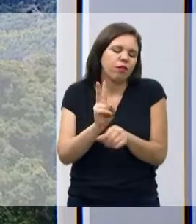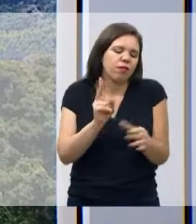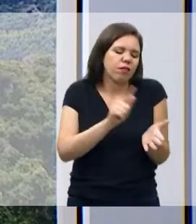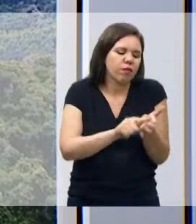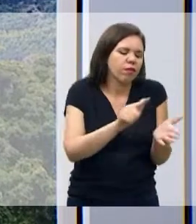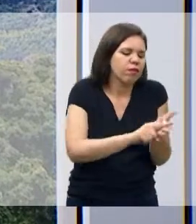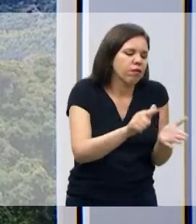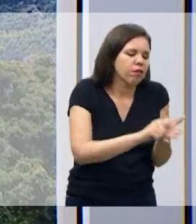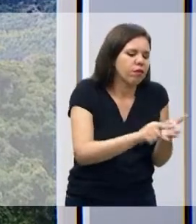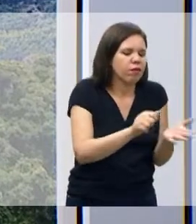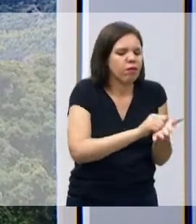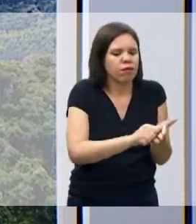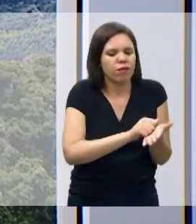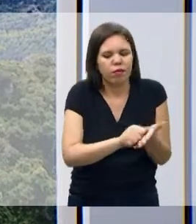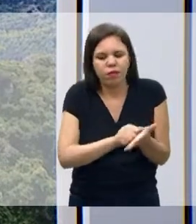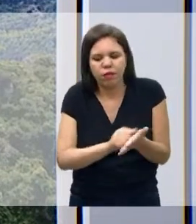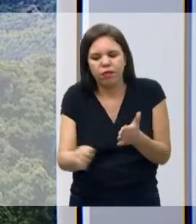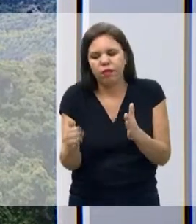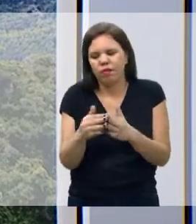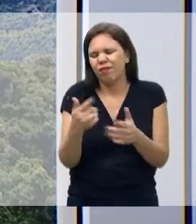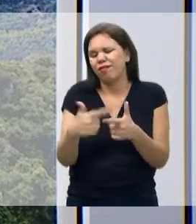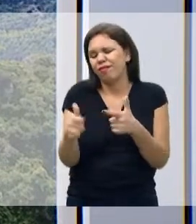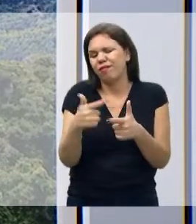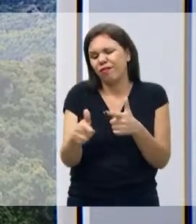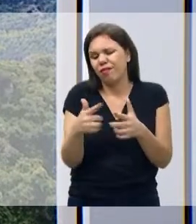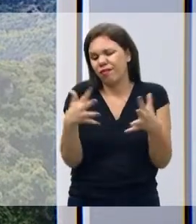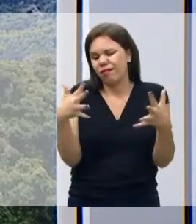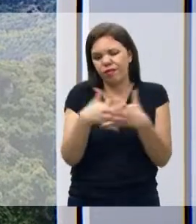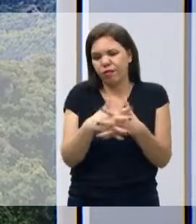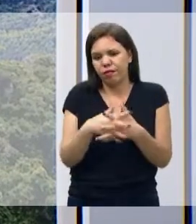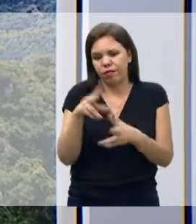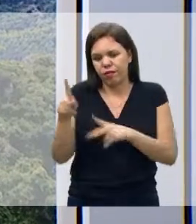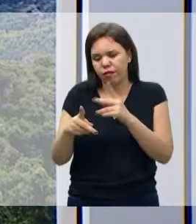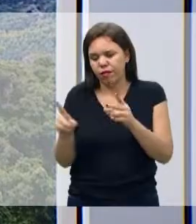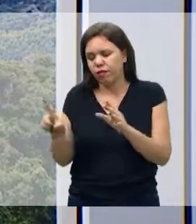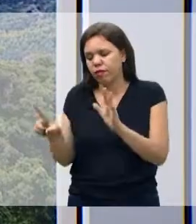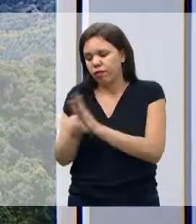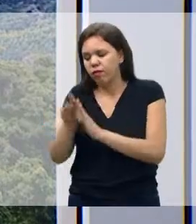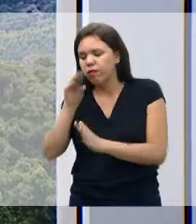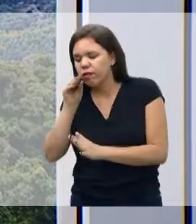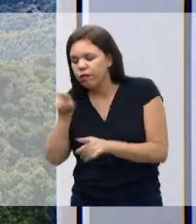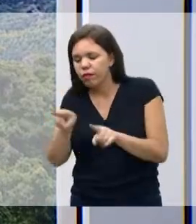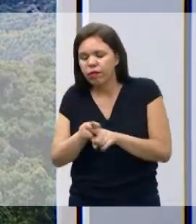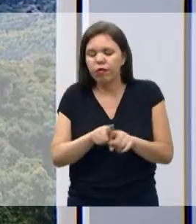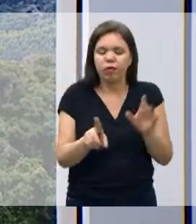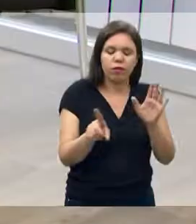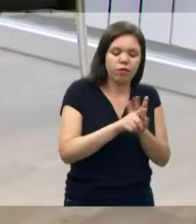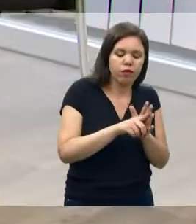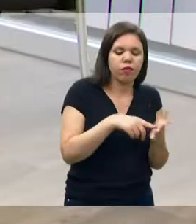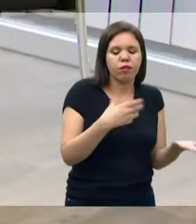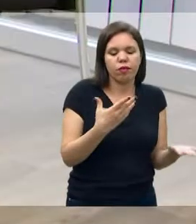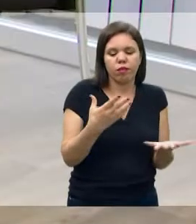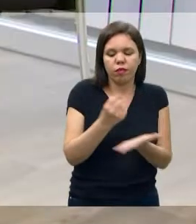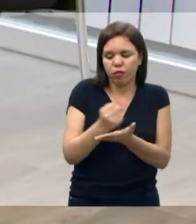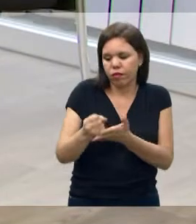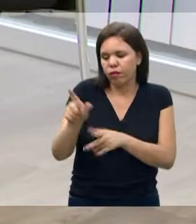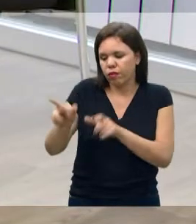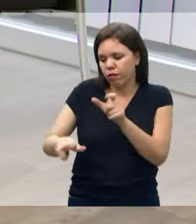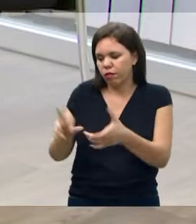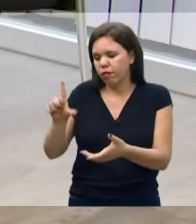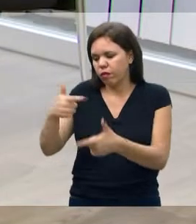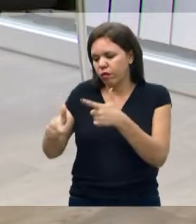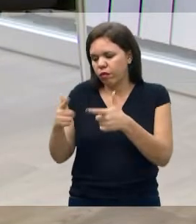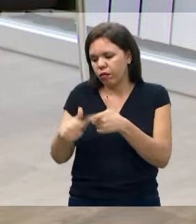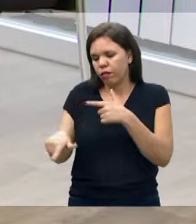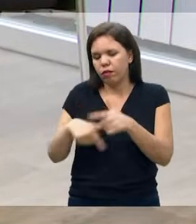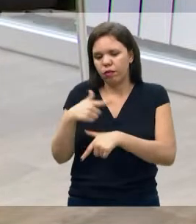confundem muito, então costumam dar muitos problemas, né, tanto para quem é o empregado quanto para o empregador. Problemas trabalhistas depois, isso.